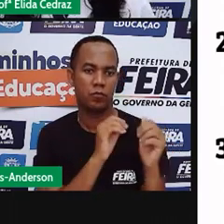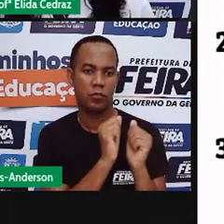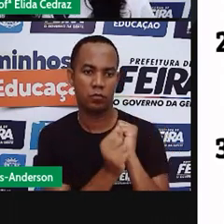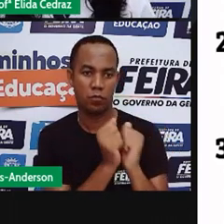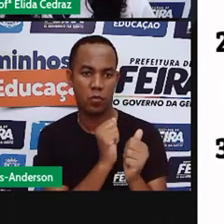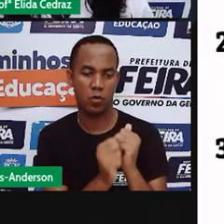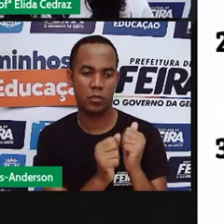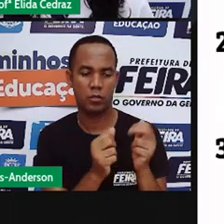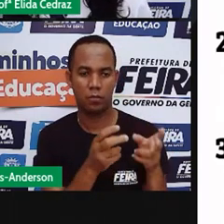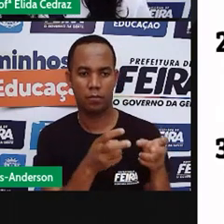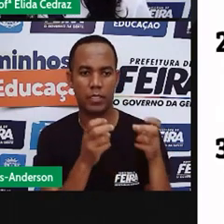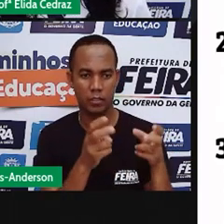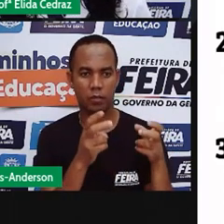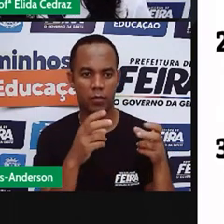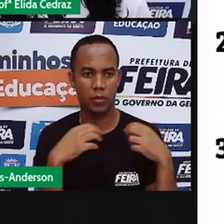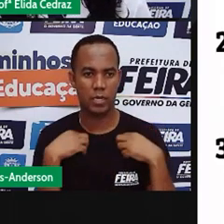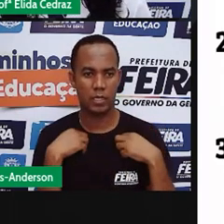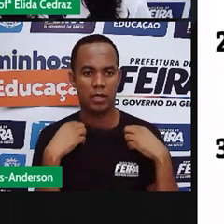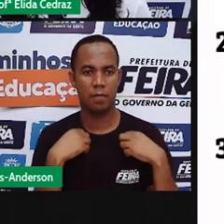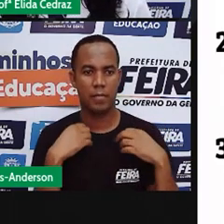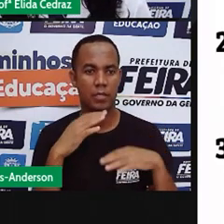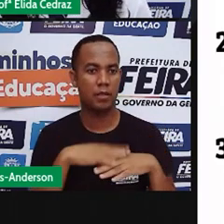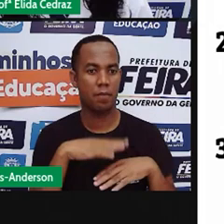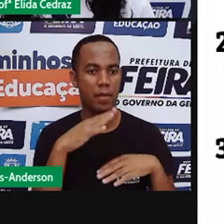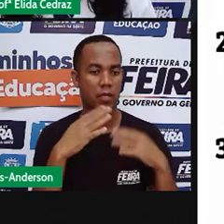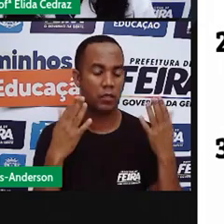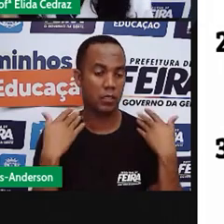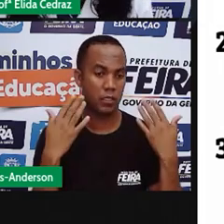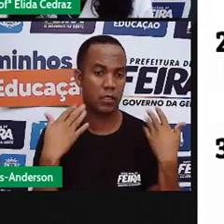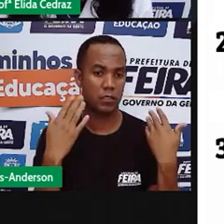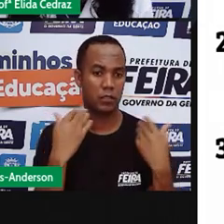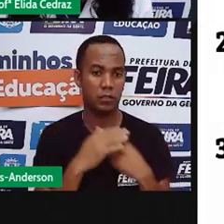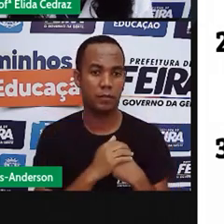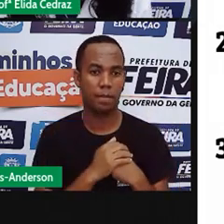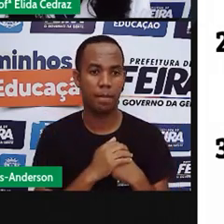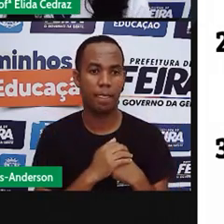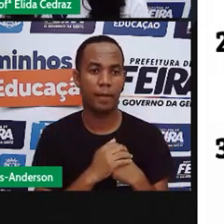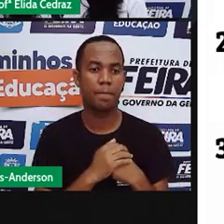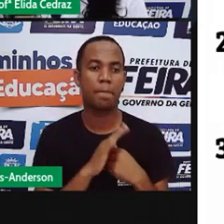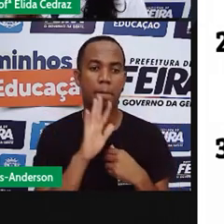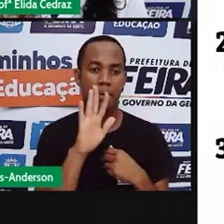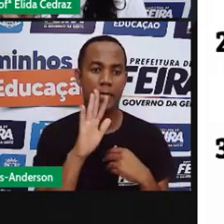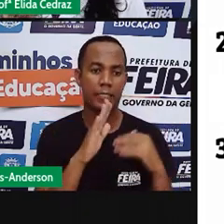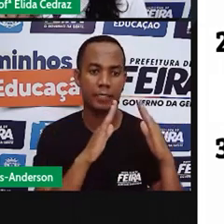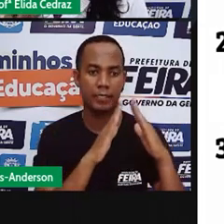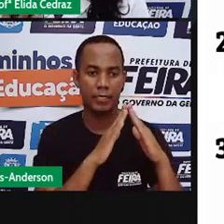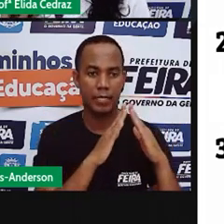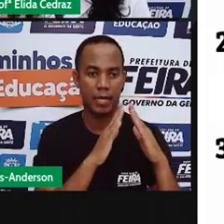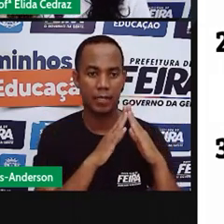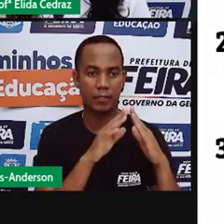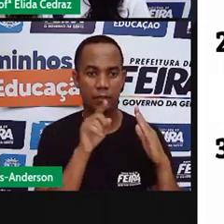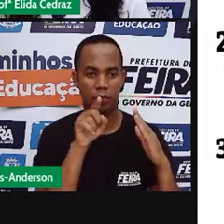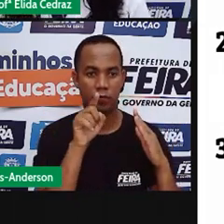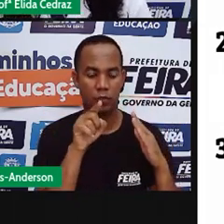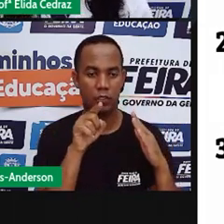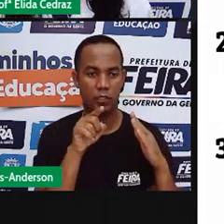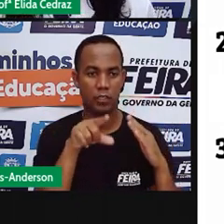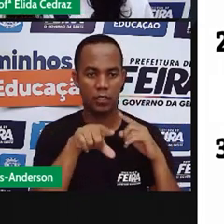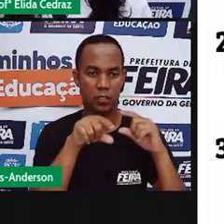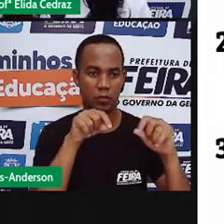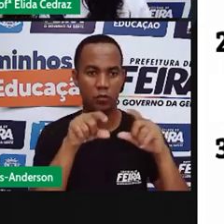mais quente do que as meias, que eram claras. Em casa, você vai escolher 3 itens.